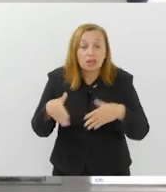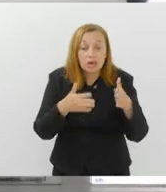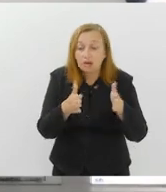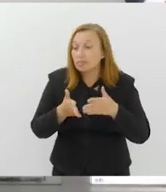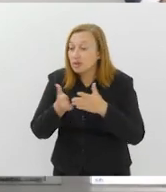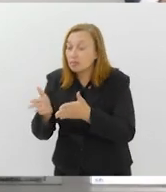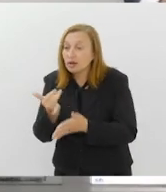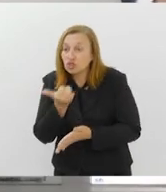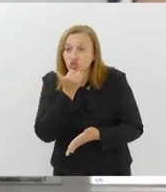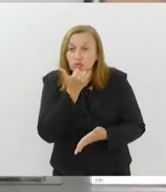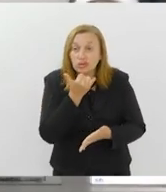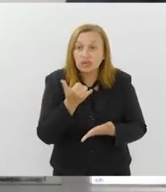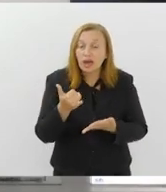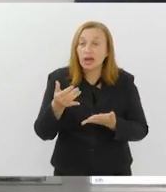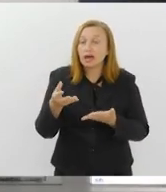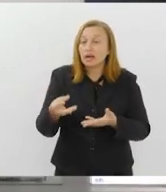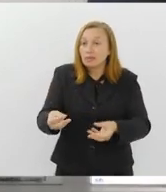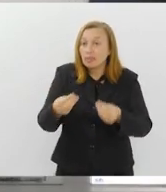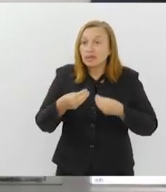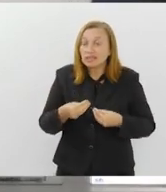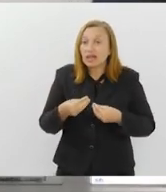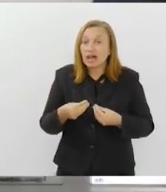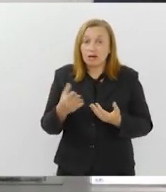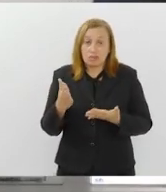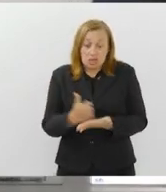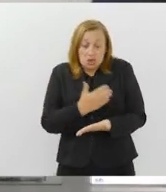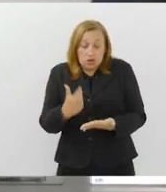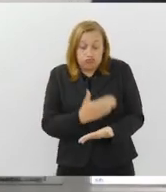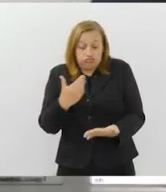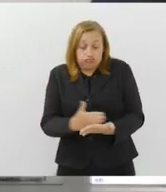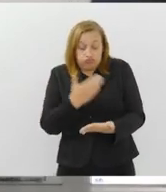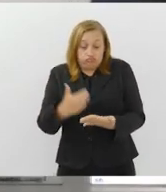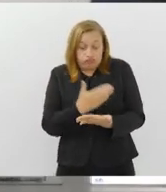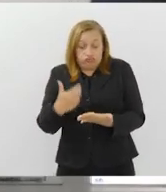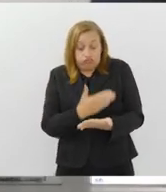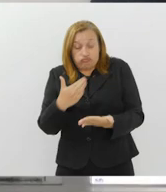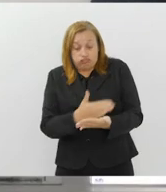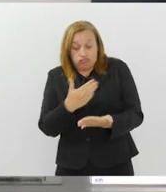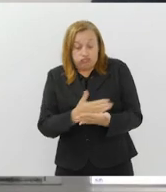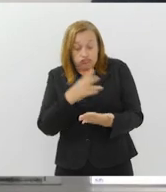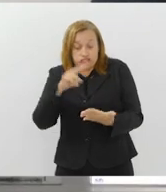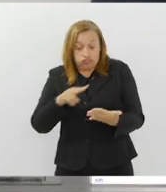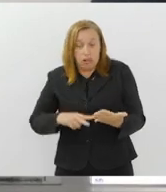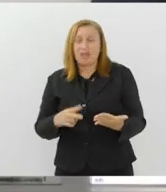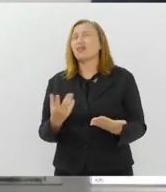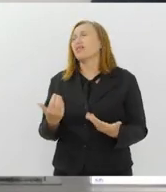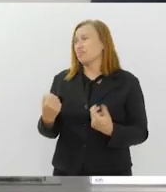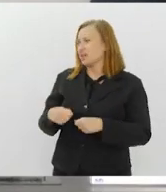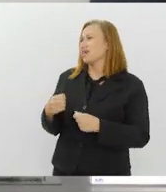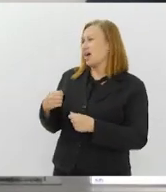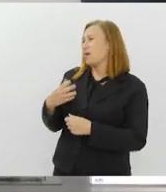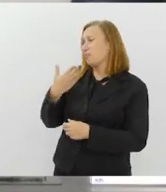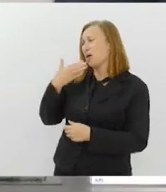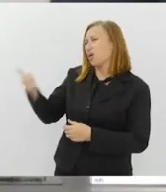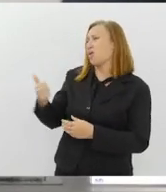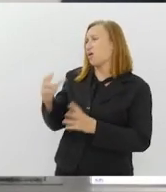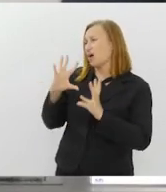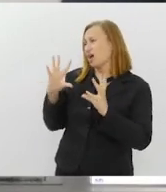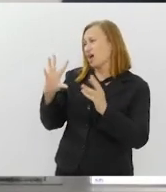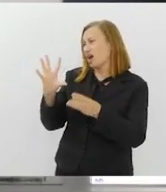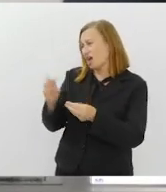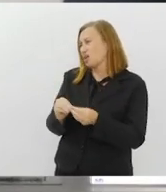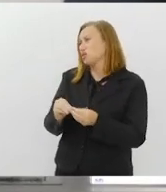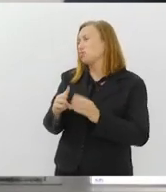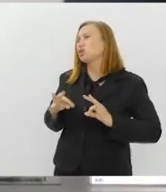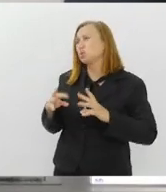mil páginas, eu fico a noite inteira lendo aquilo tudo embolado, onde poderiam me mandar, me facilitar, me mandar resumindo. Mas, para facilitar, cada